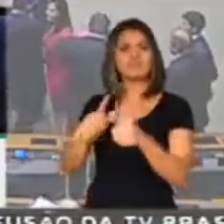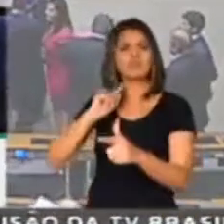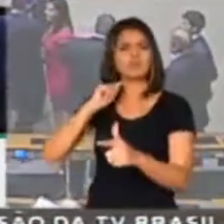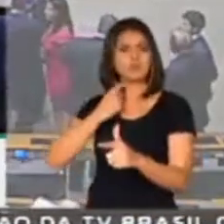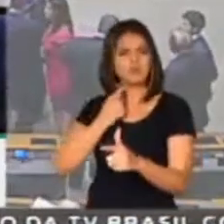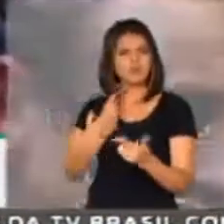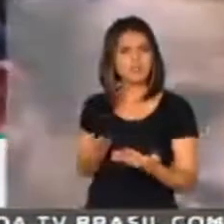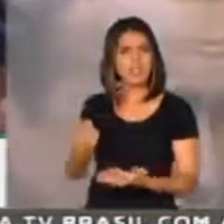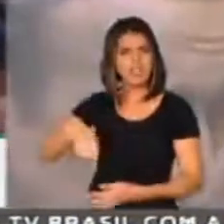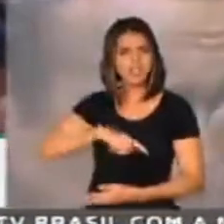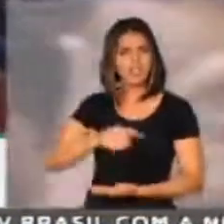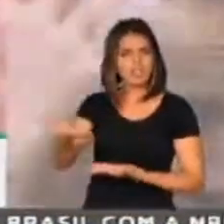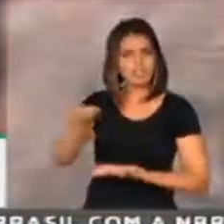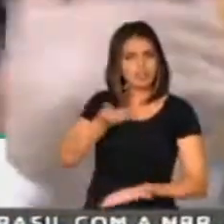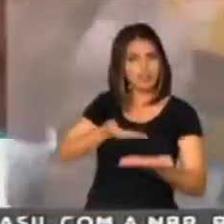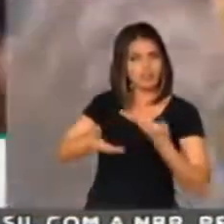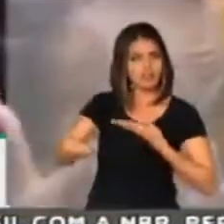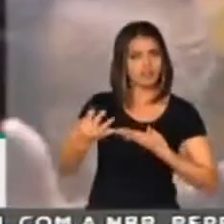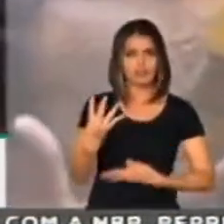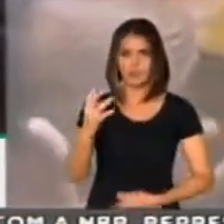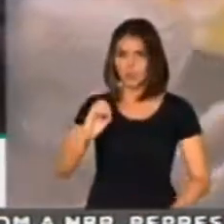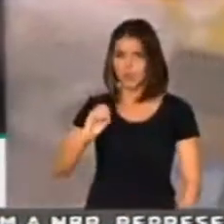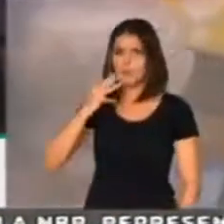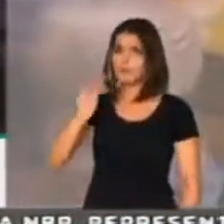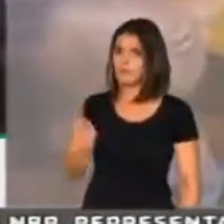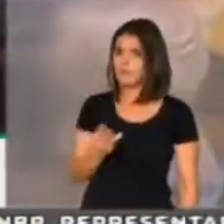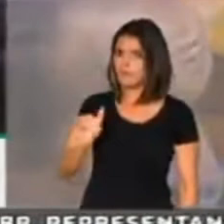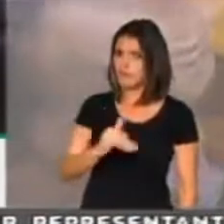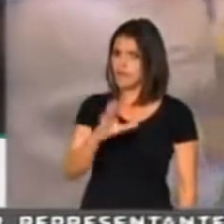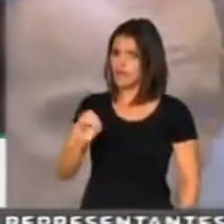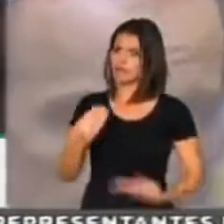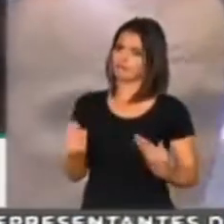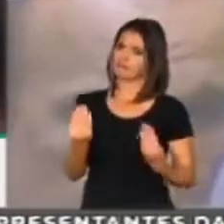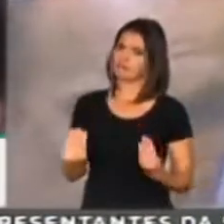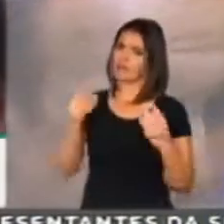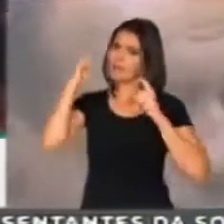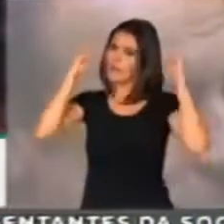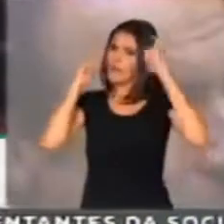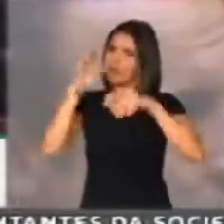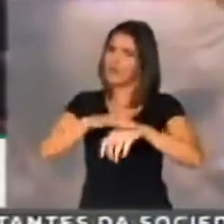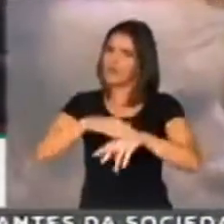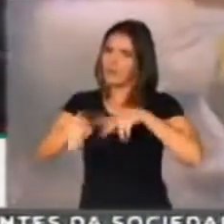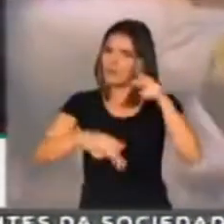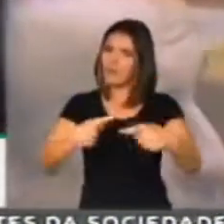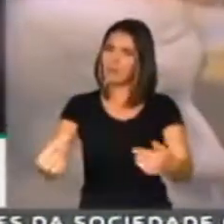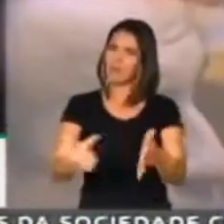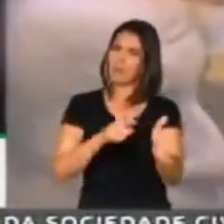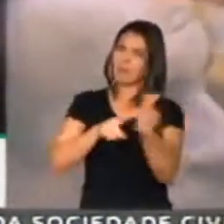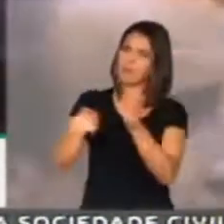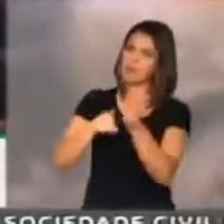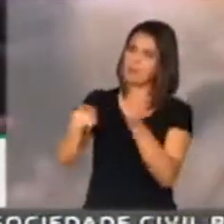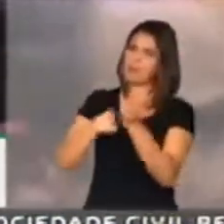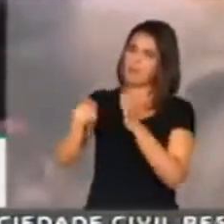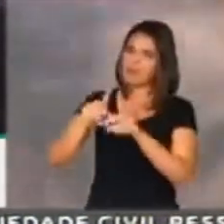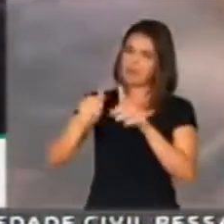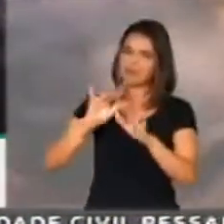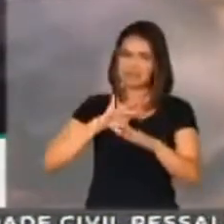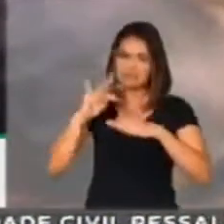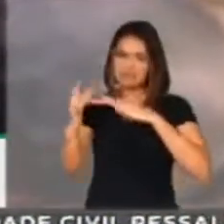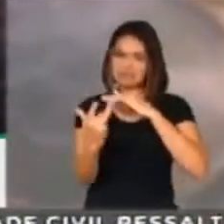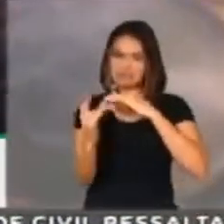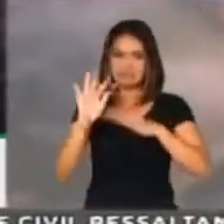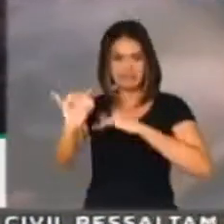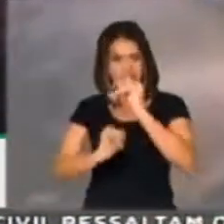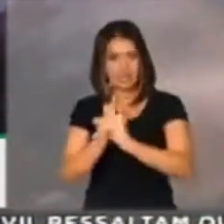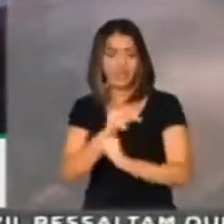que recebemos 40 milhões, que estaríamos preocupados com a nossa base, que está nos questionando na internet. Ele tem que se preocupar com a